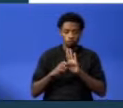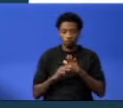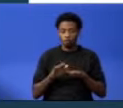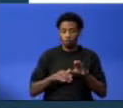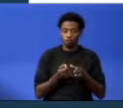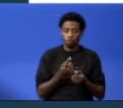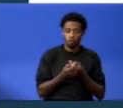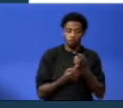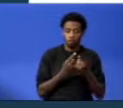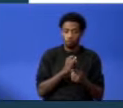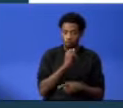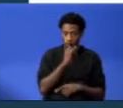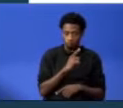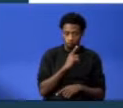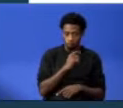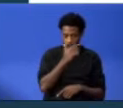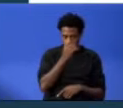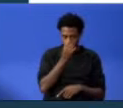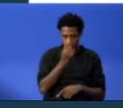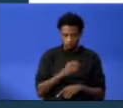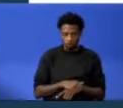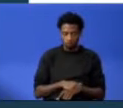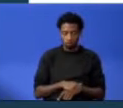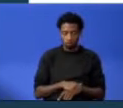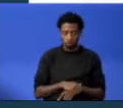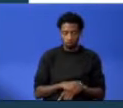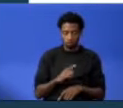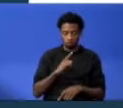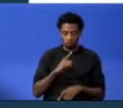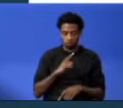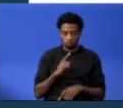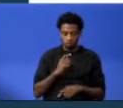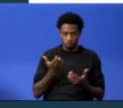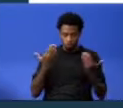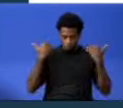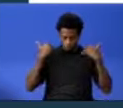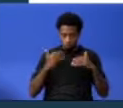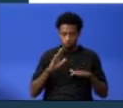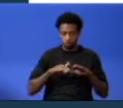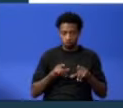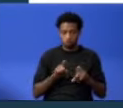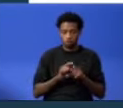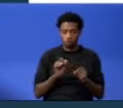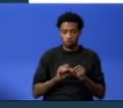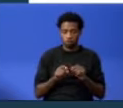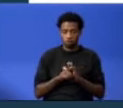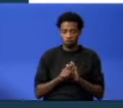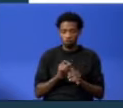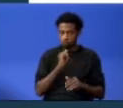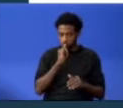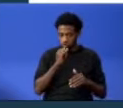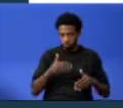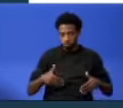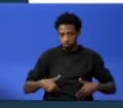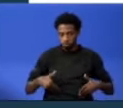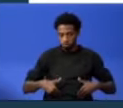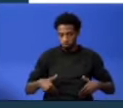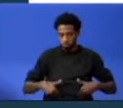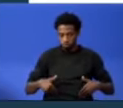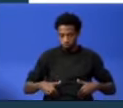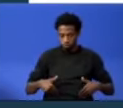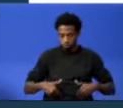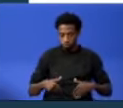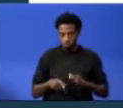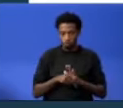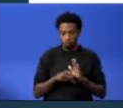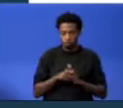Alguns músculos que atravessam a parte anterior do corpo não necessariamente fazem flexão. Um exemplo disso é o quadríceps, tá? Então, a região lá